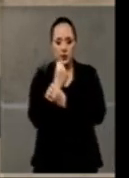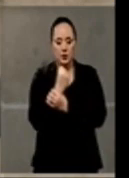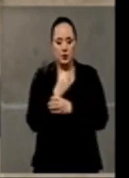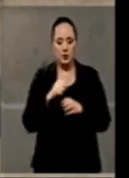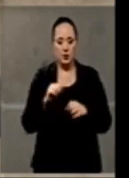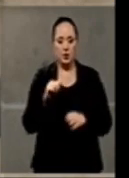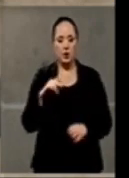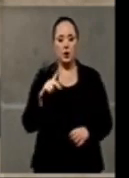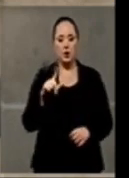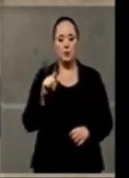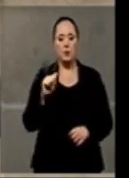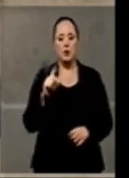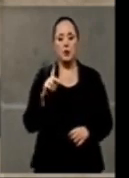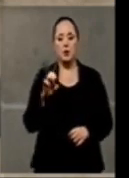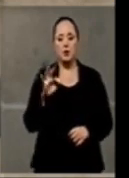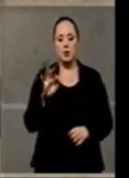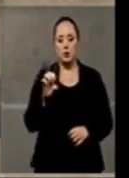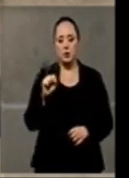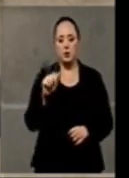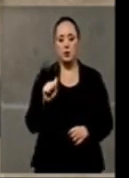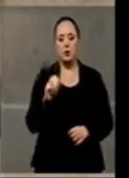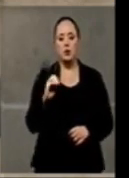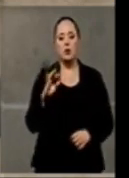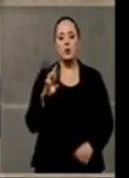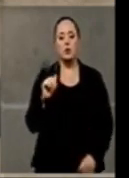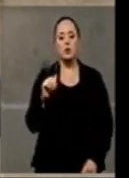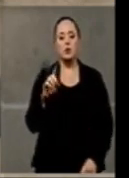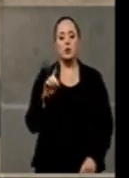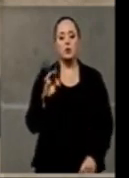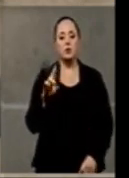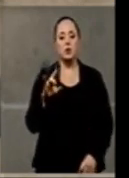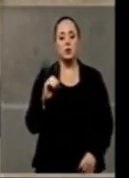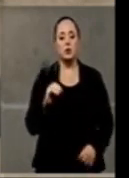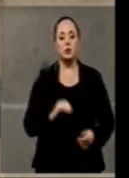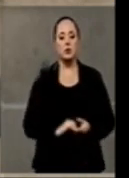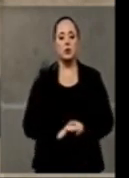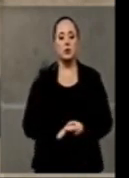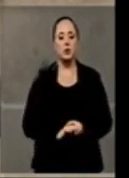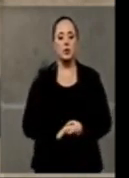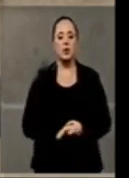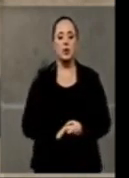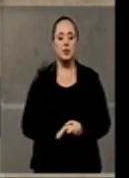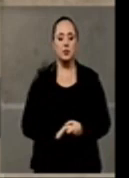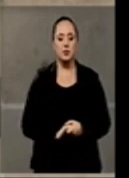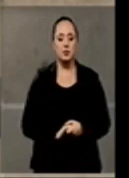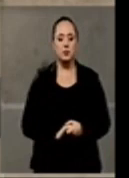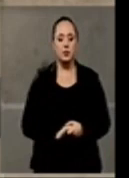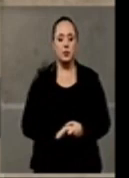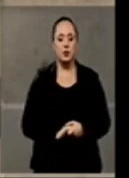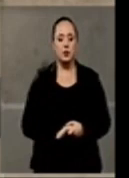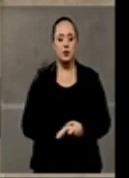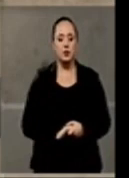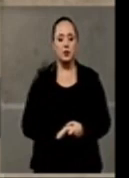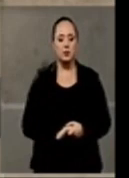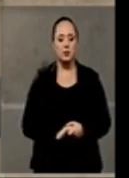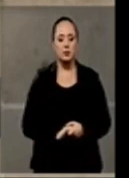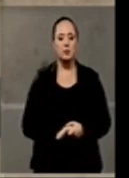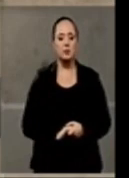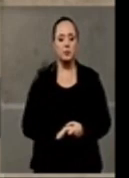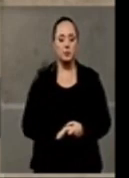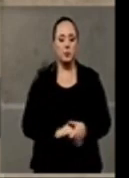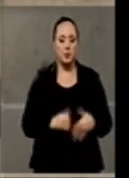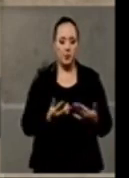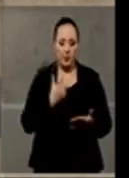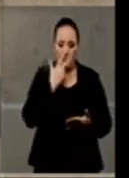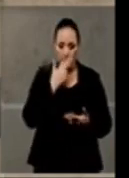contraditório não existe justiça sumária e como tive de repetir à exaustão